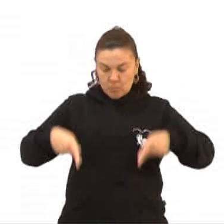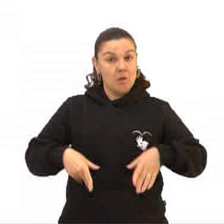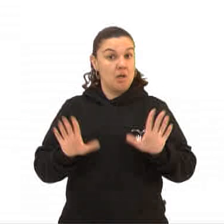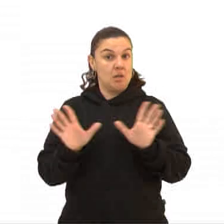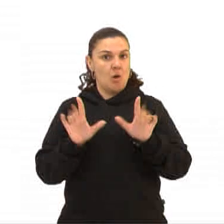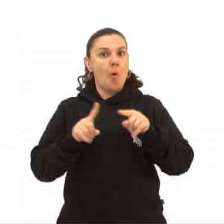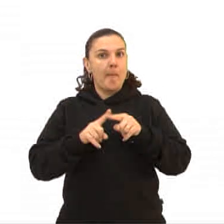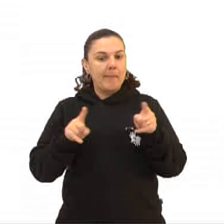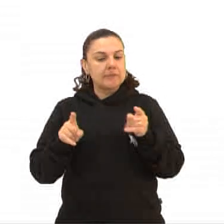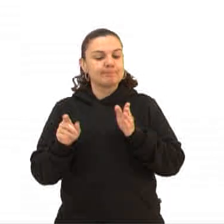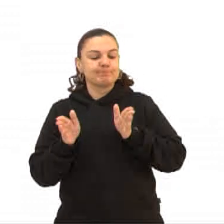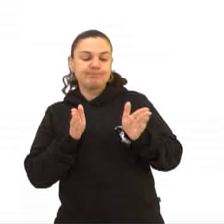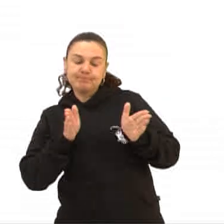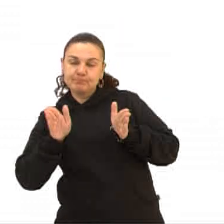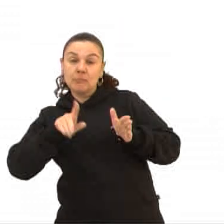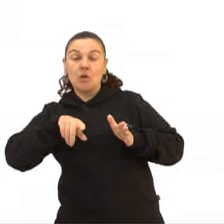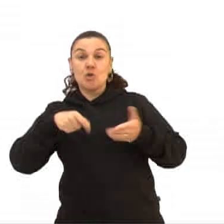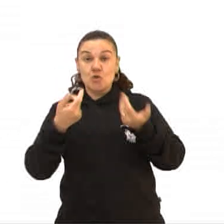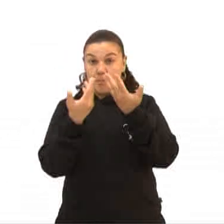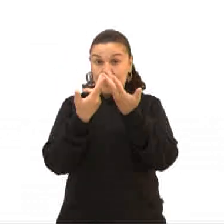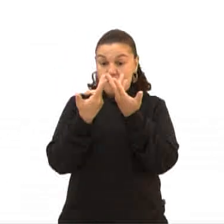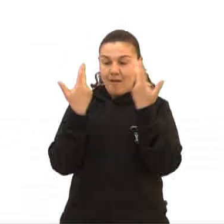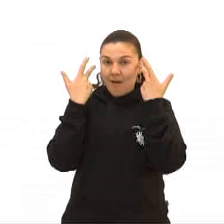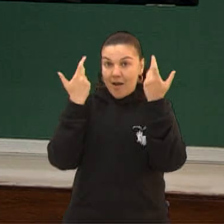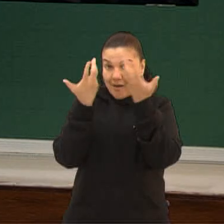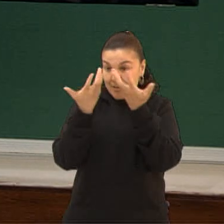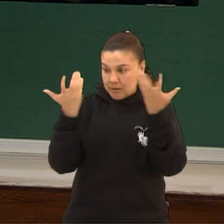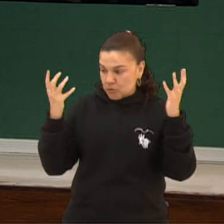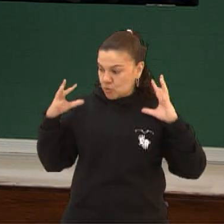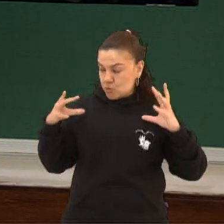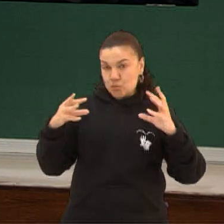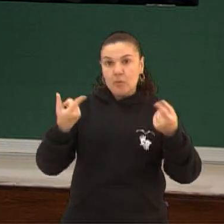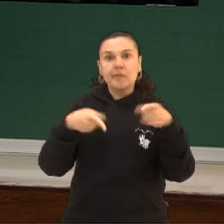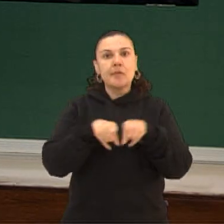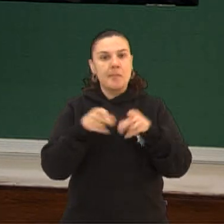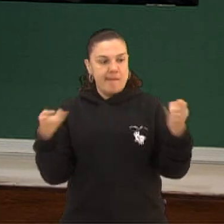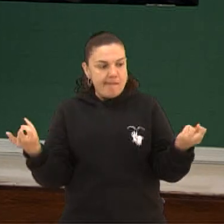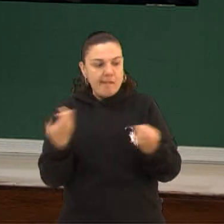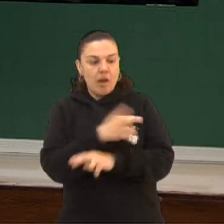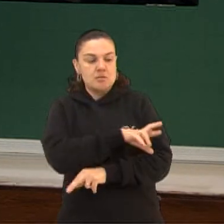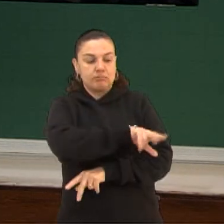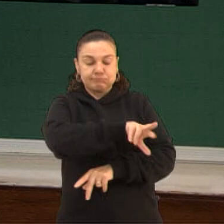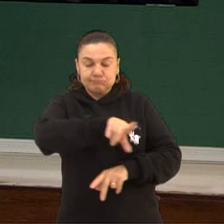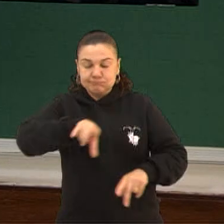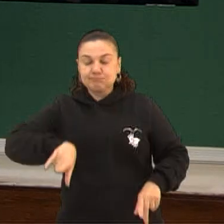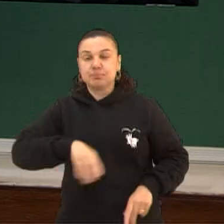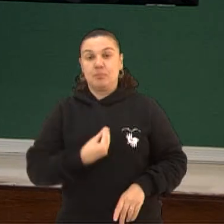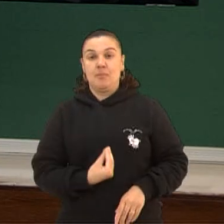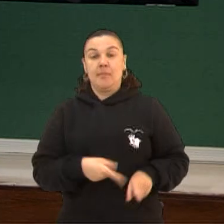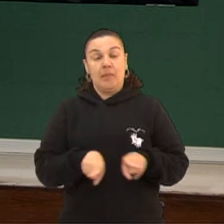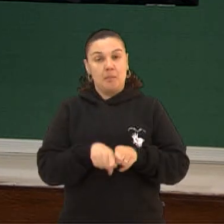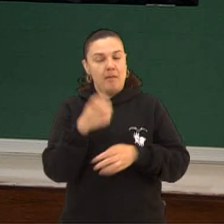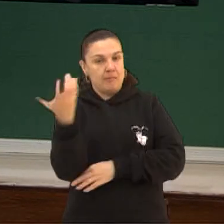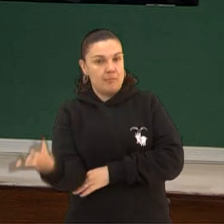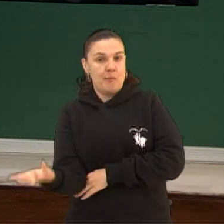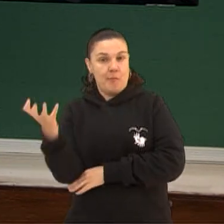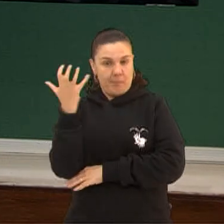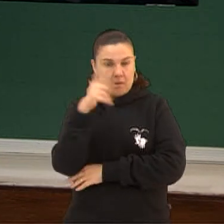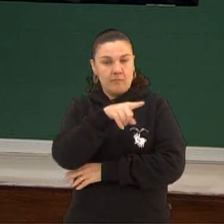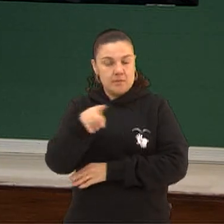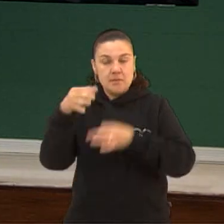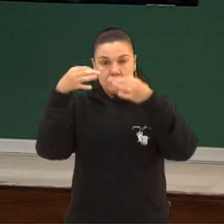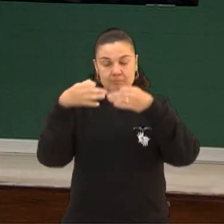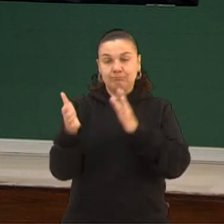que baliza a conduta humana sobre a natureza em geral, em sua relação com as outras espécies e com o meio ambiente, você acertou. Meus